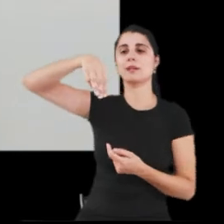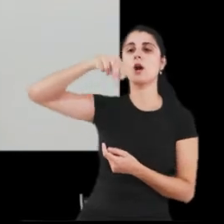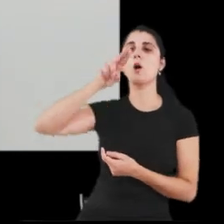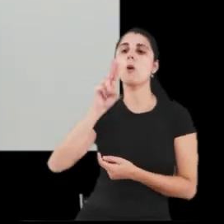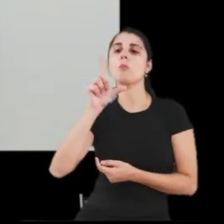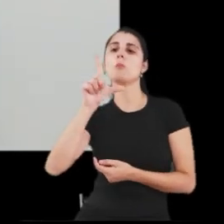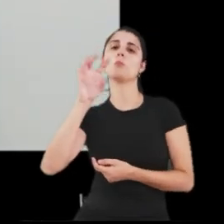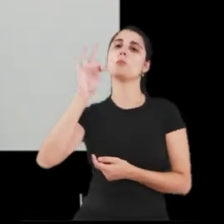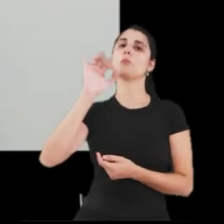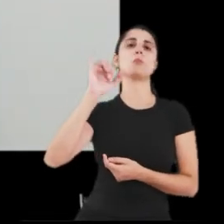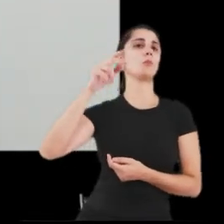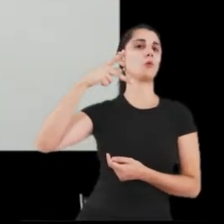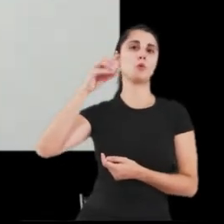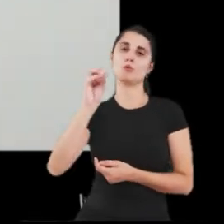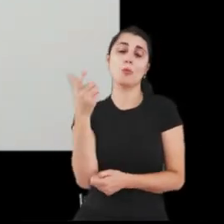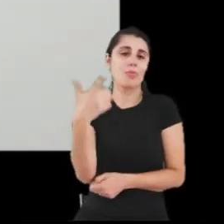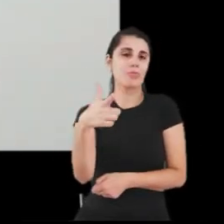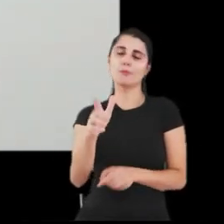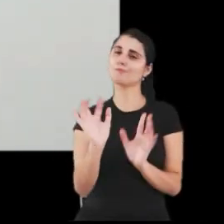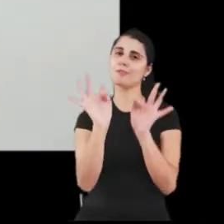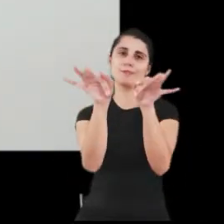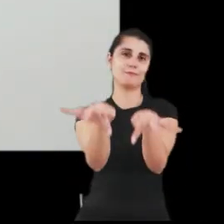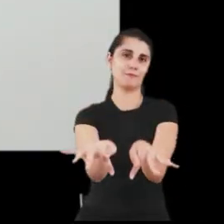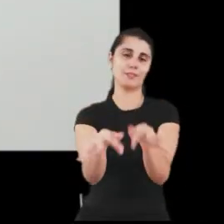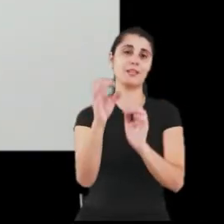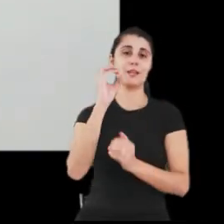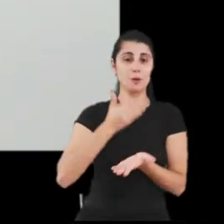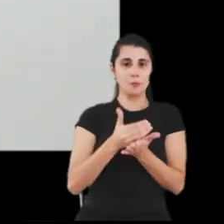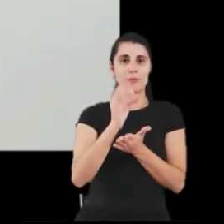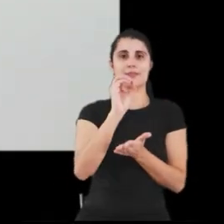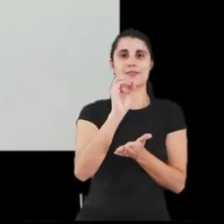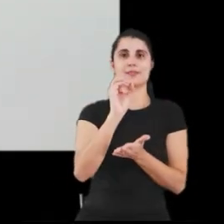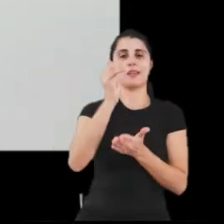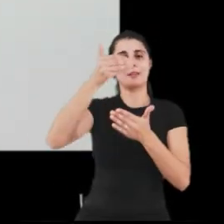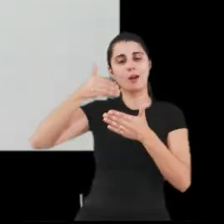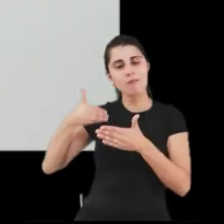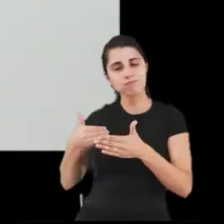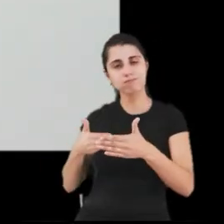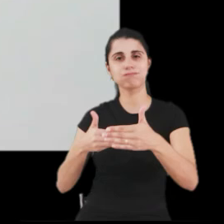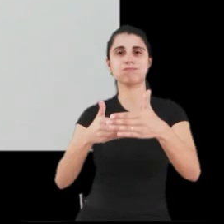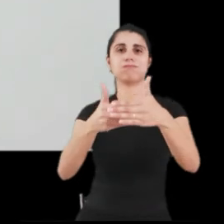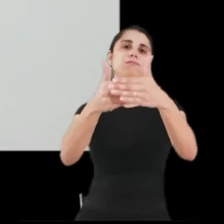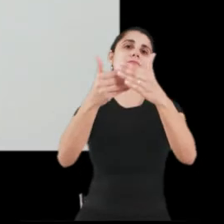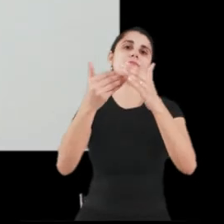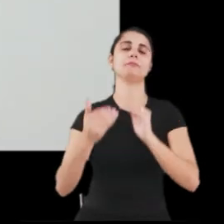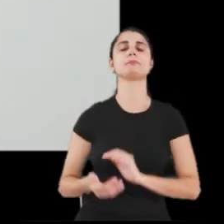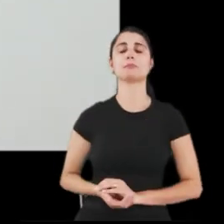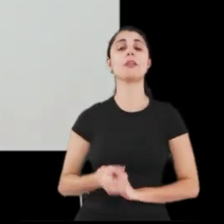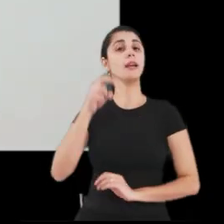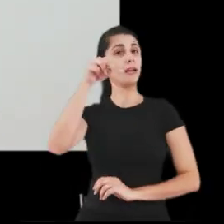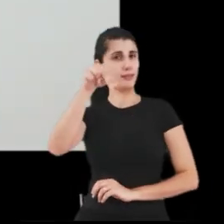0 até o infinito. Por exemplo, imaginemos que nós temos um número n. Esse n